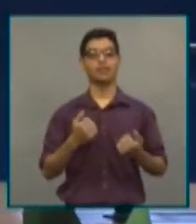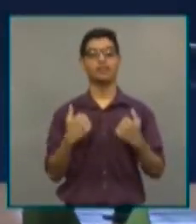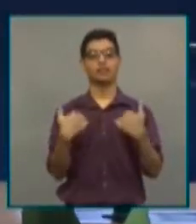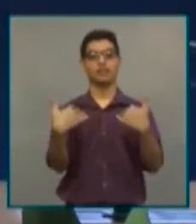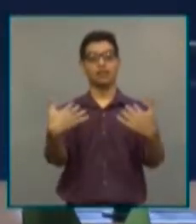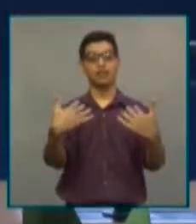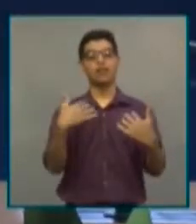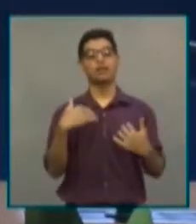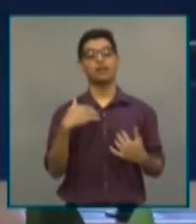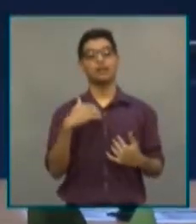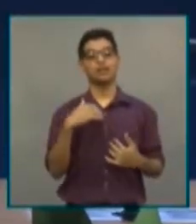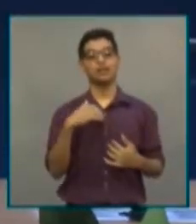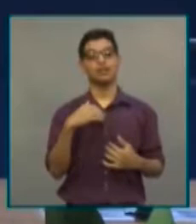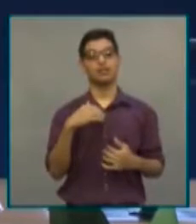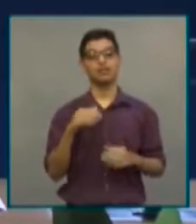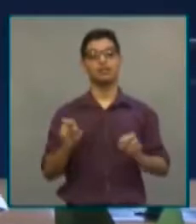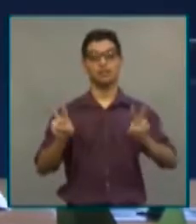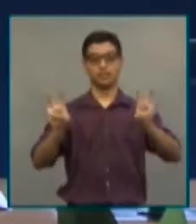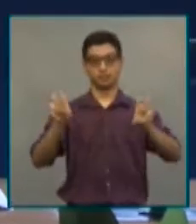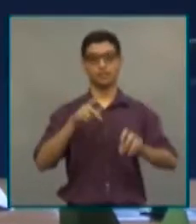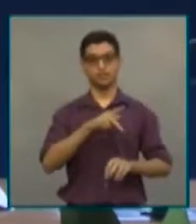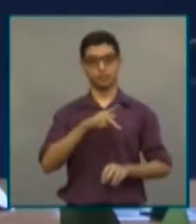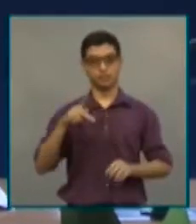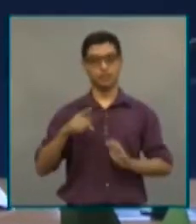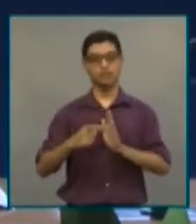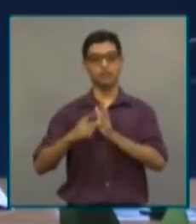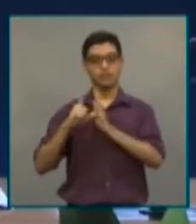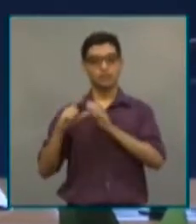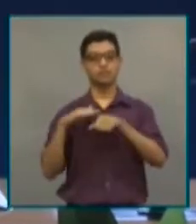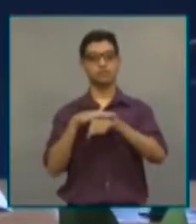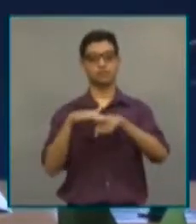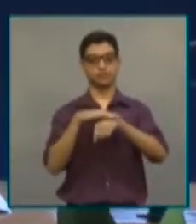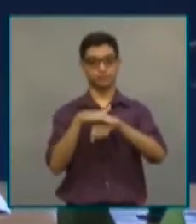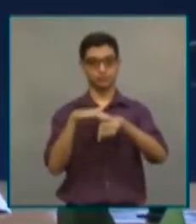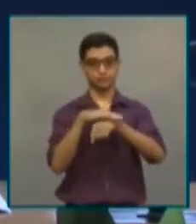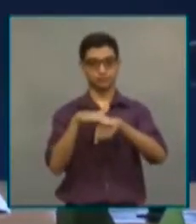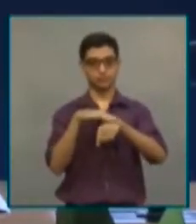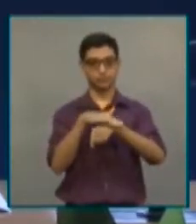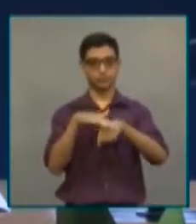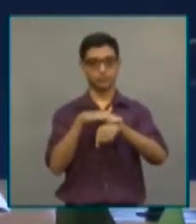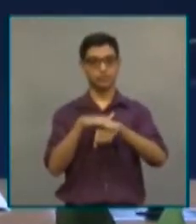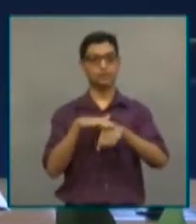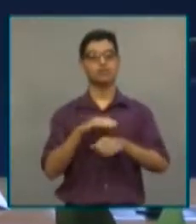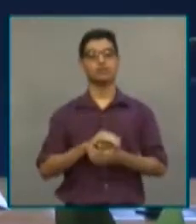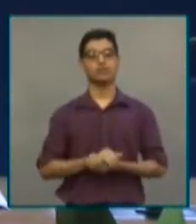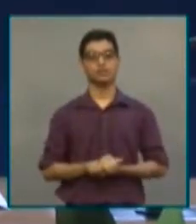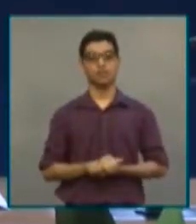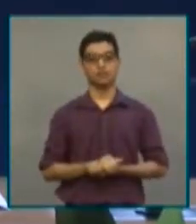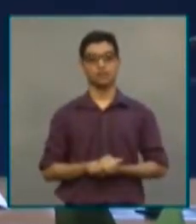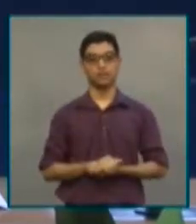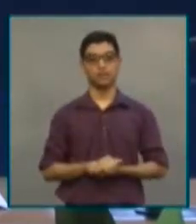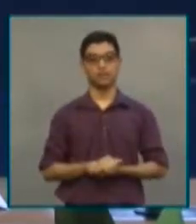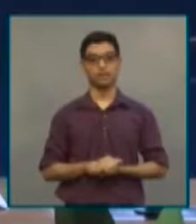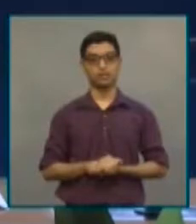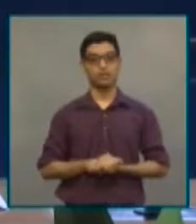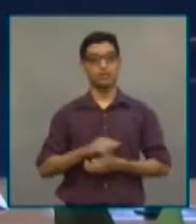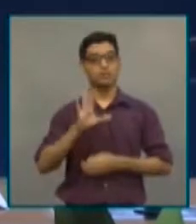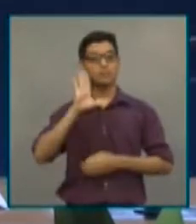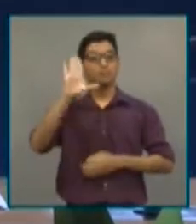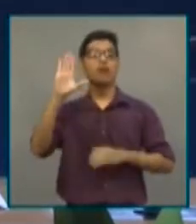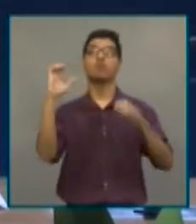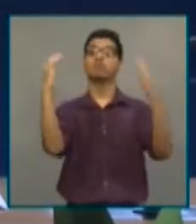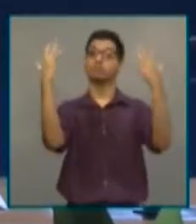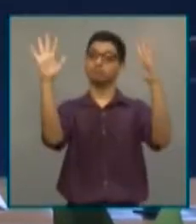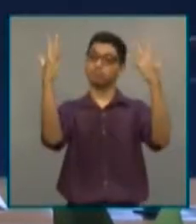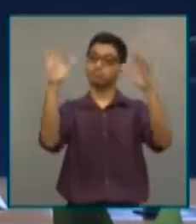já discutido com os assessores dos candidatos, só será permitida a manifestação ao final da fala